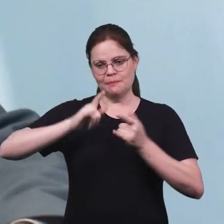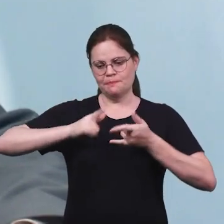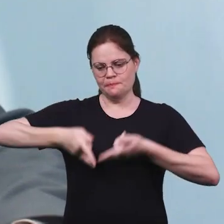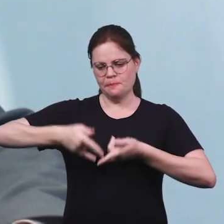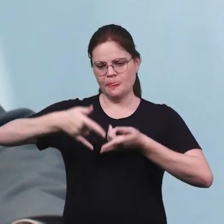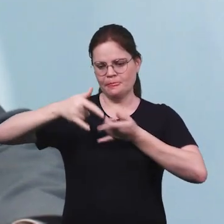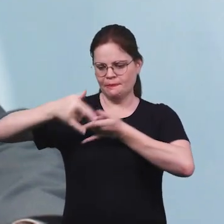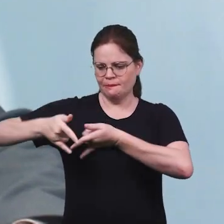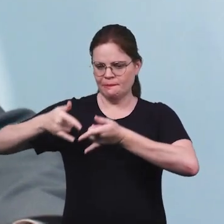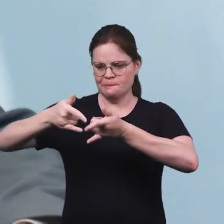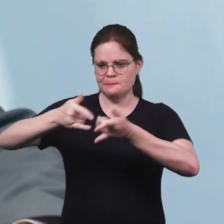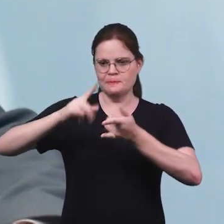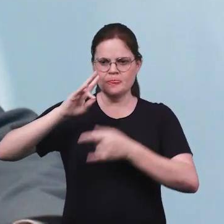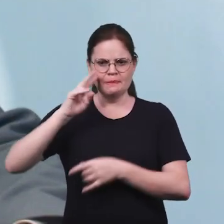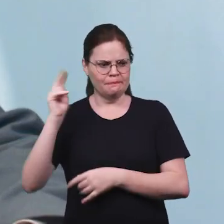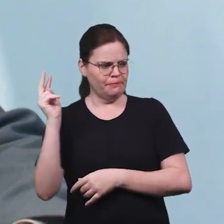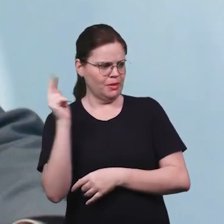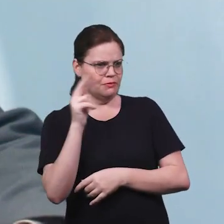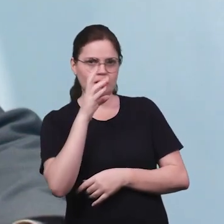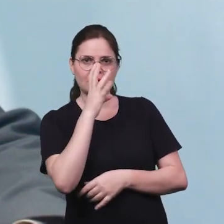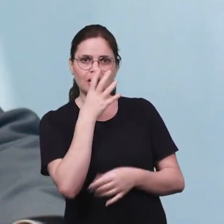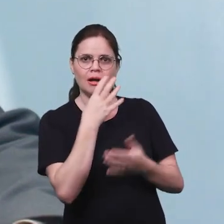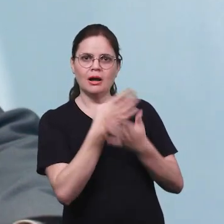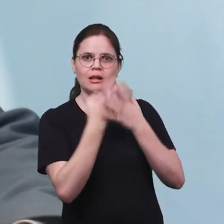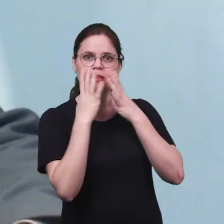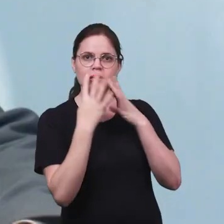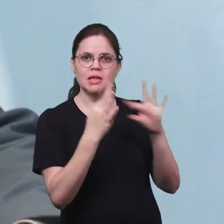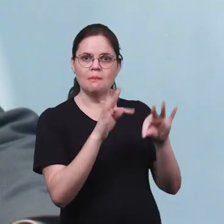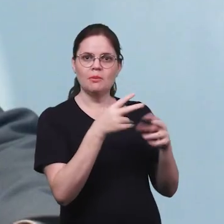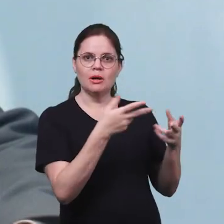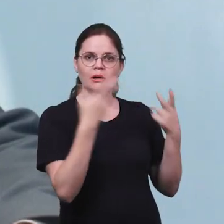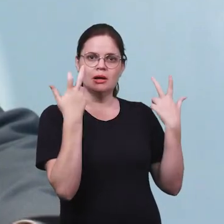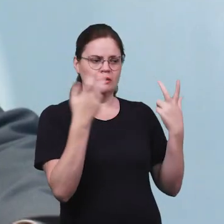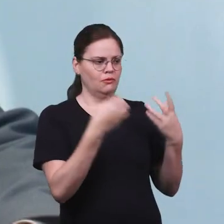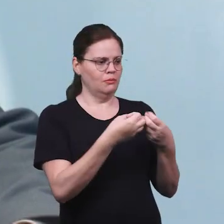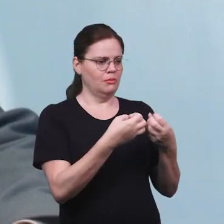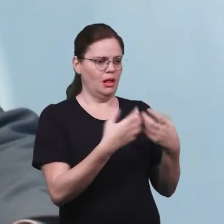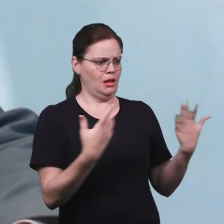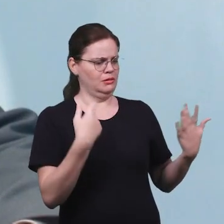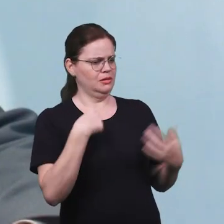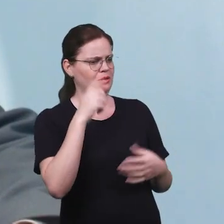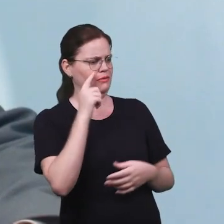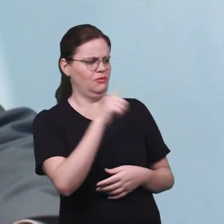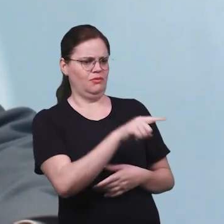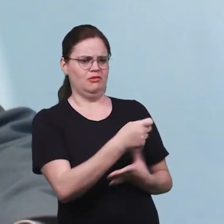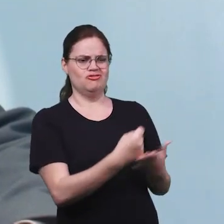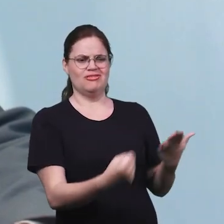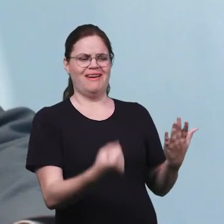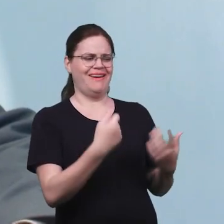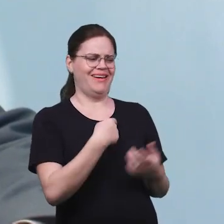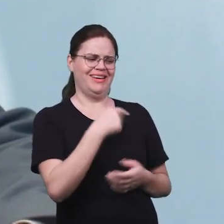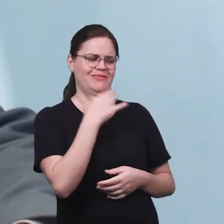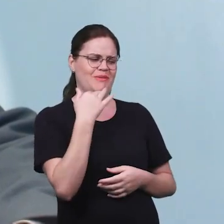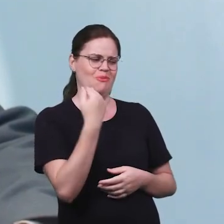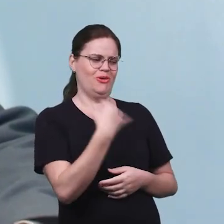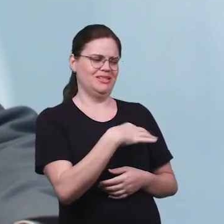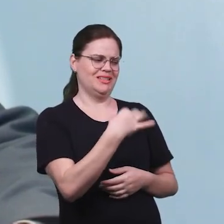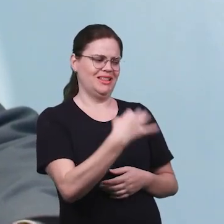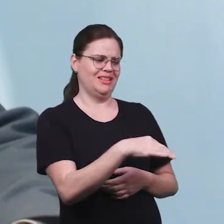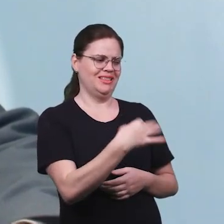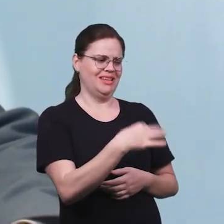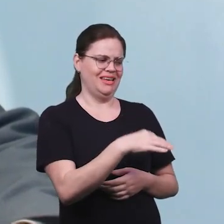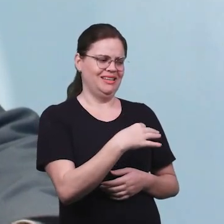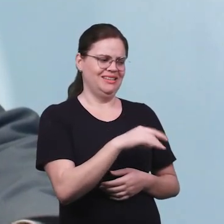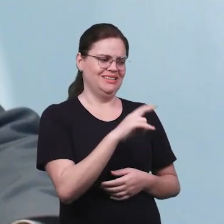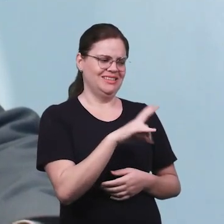pela medicina, pela saúde, estavam ali médicos, enfermeiros, que olharam aquele estado e falaram: esse paciente é